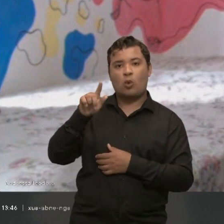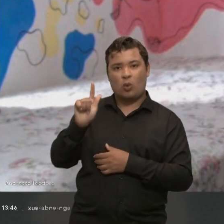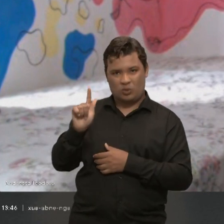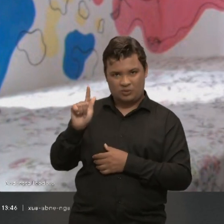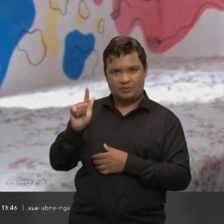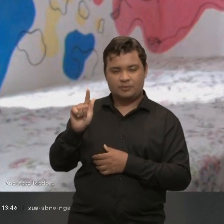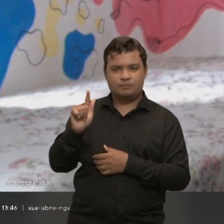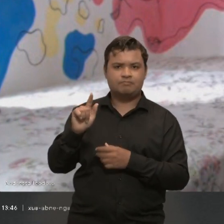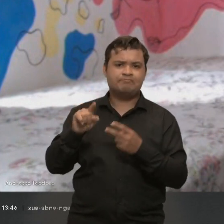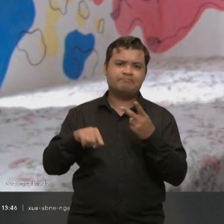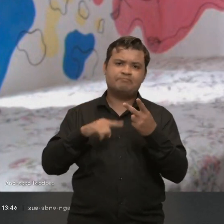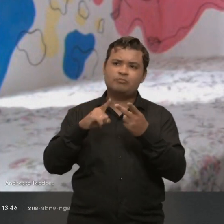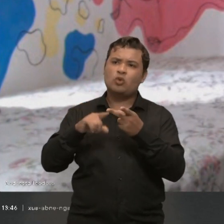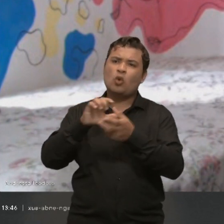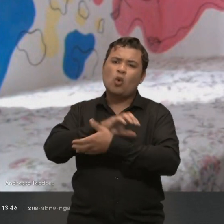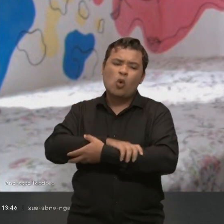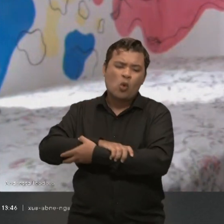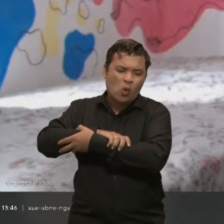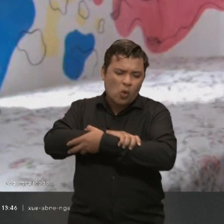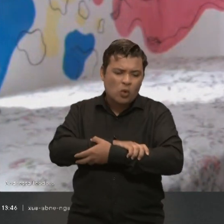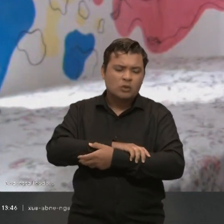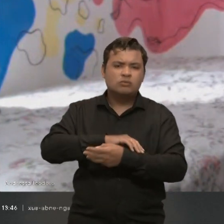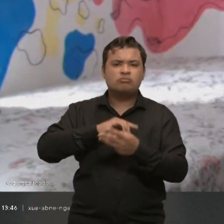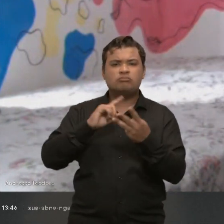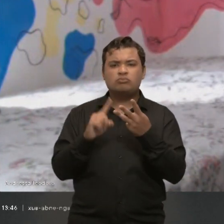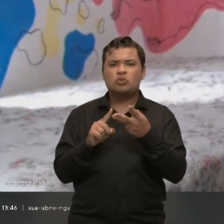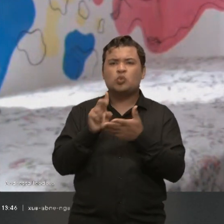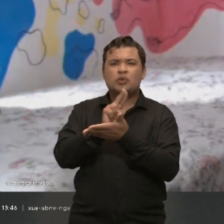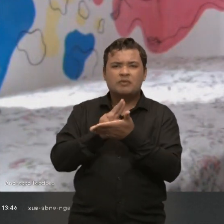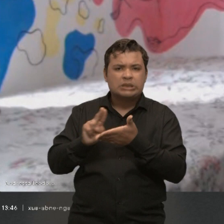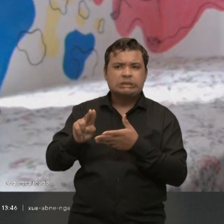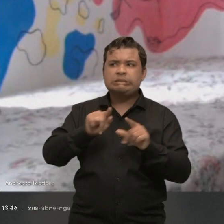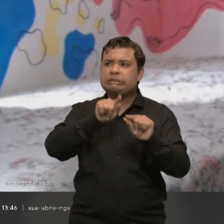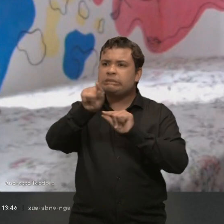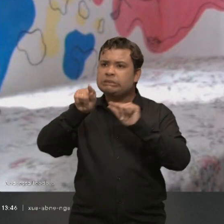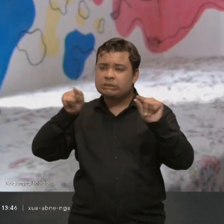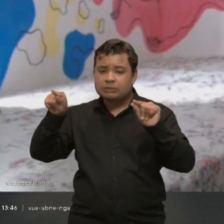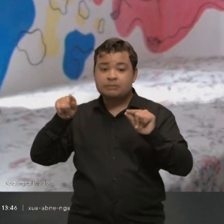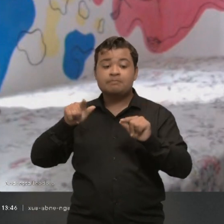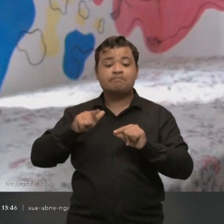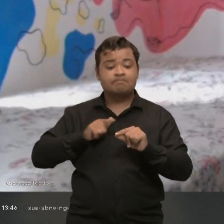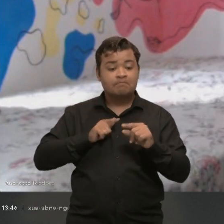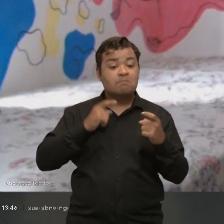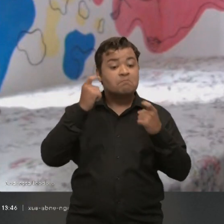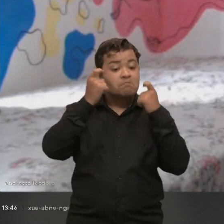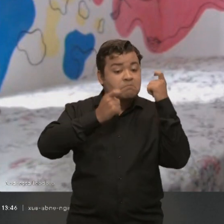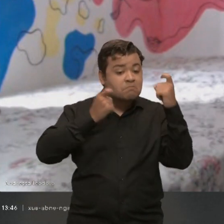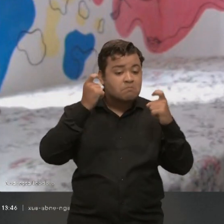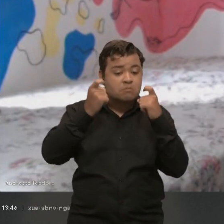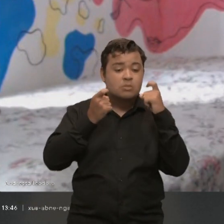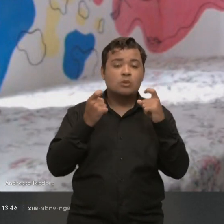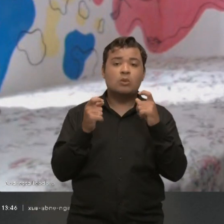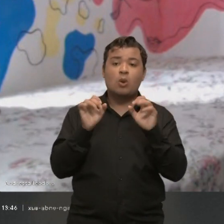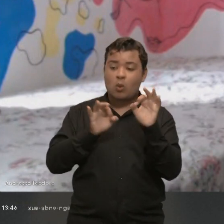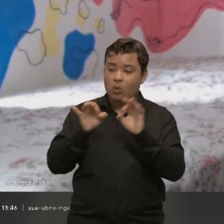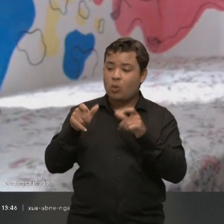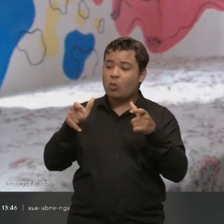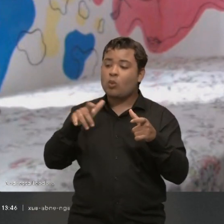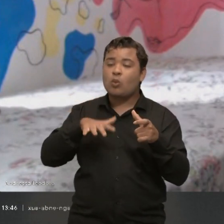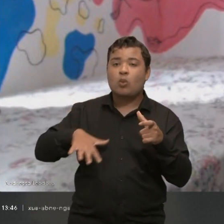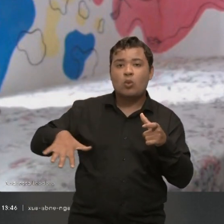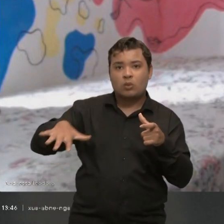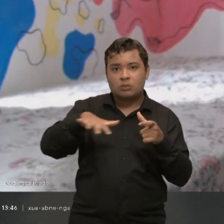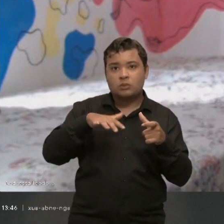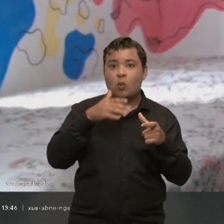alguns coletivos, ou até em algumas universidades, que já têm se preocupado em propiciar esse espaço para